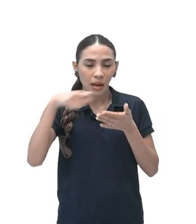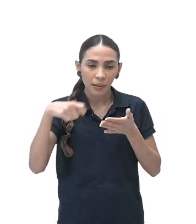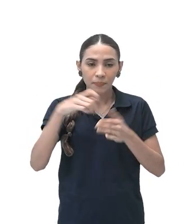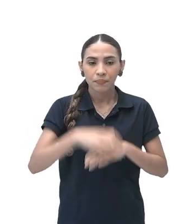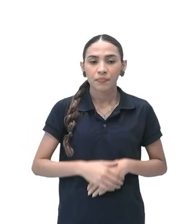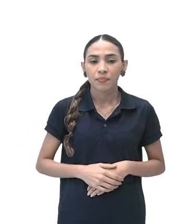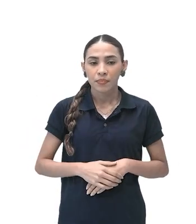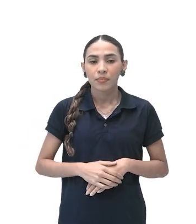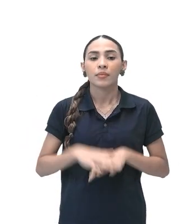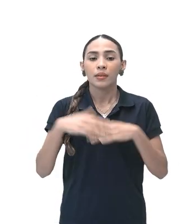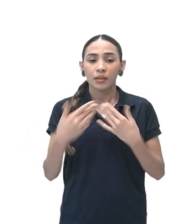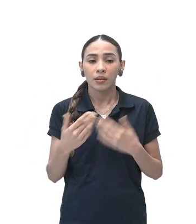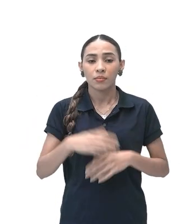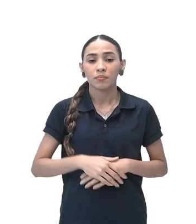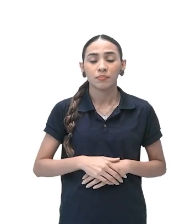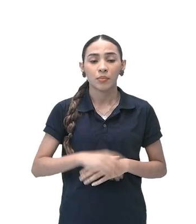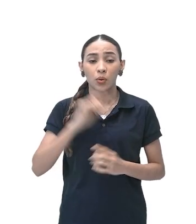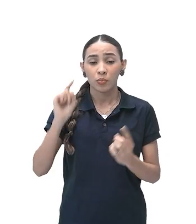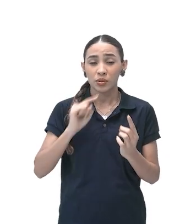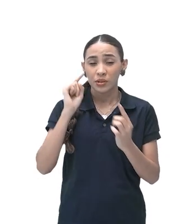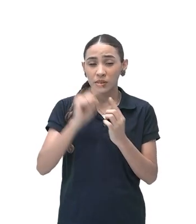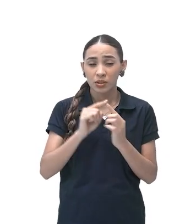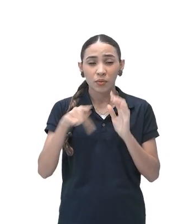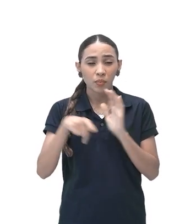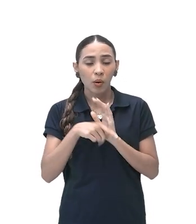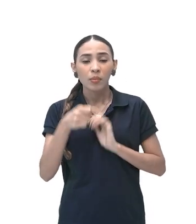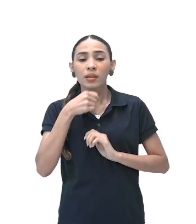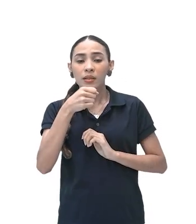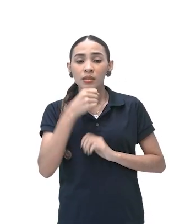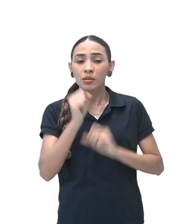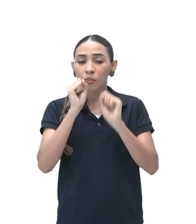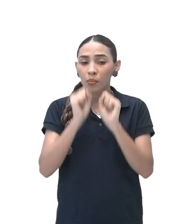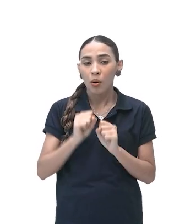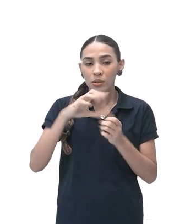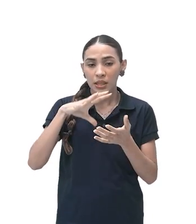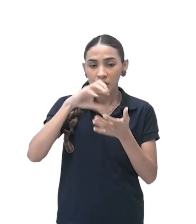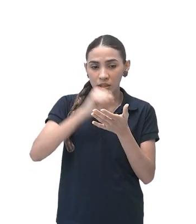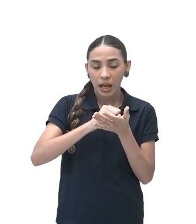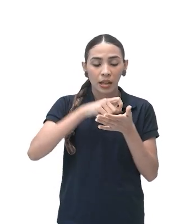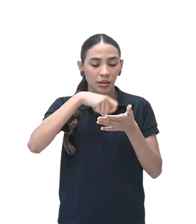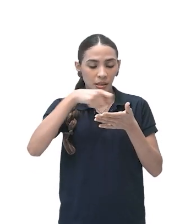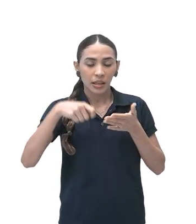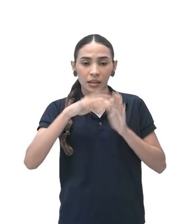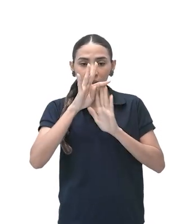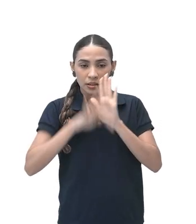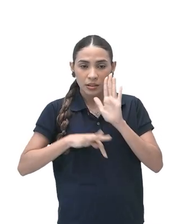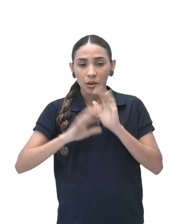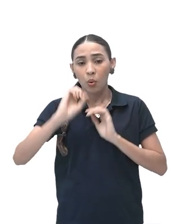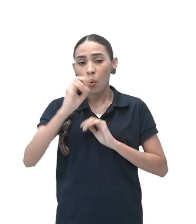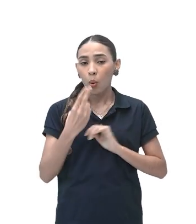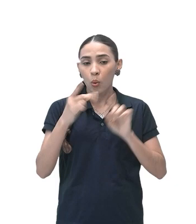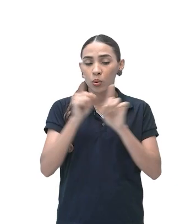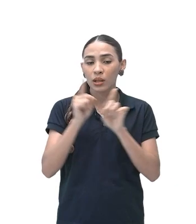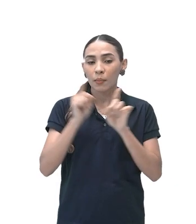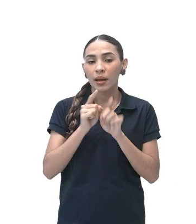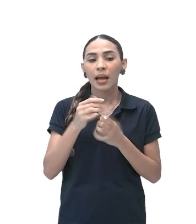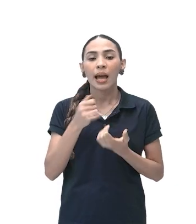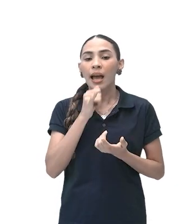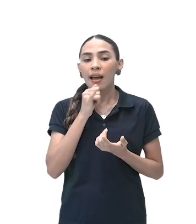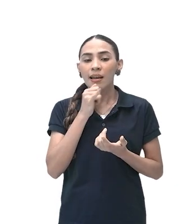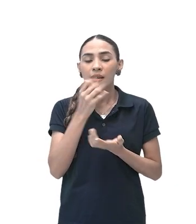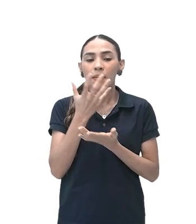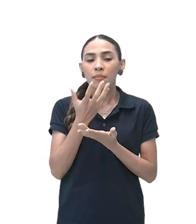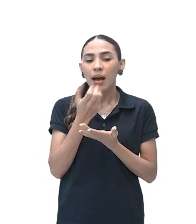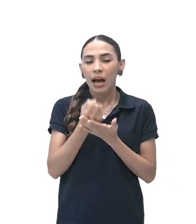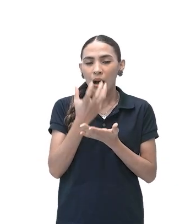E o resultado da entrevista pode ser registrado em textos escritos, ou em arquivos de áudio,